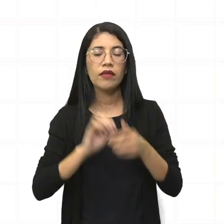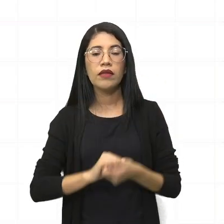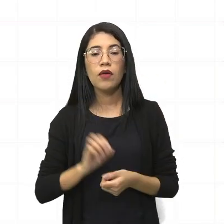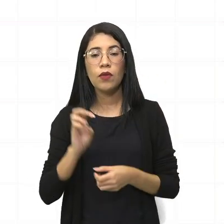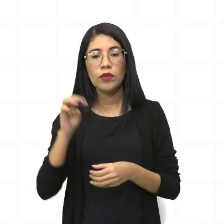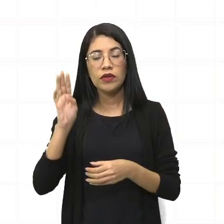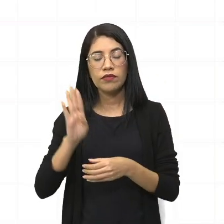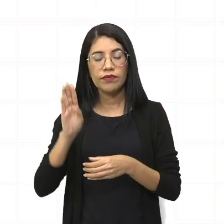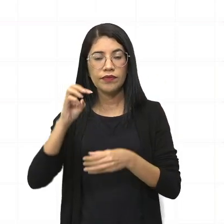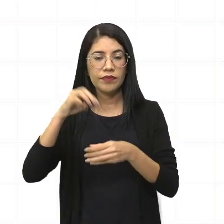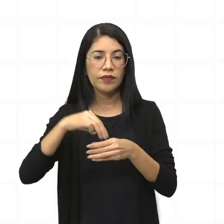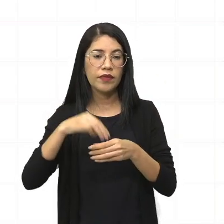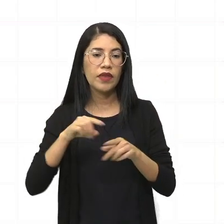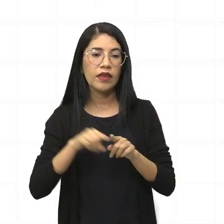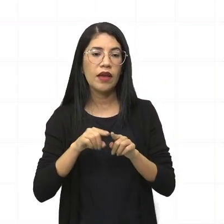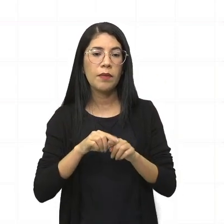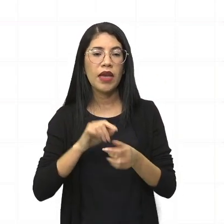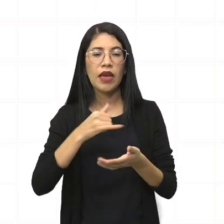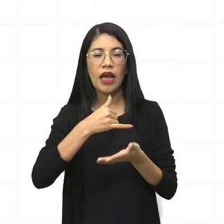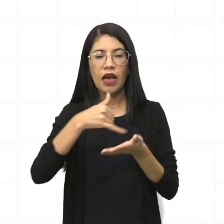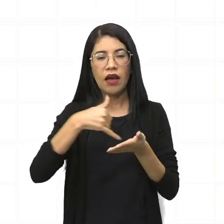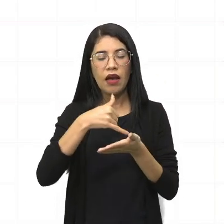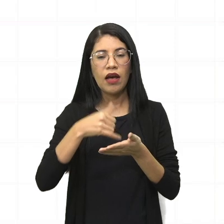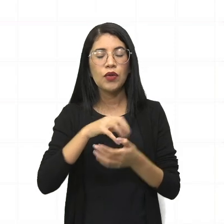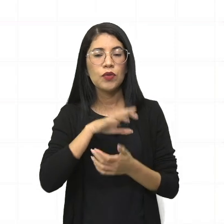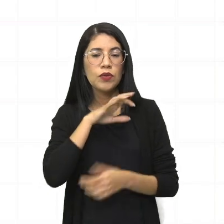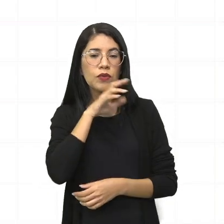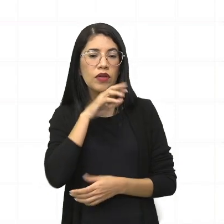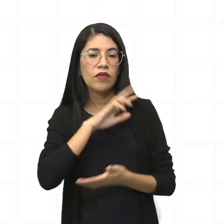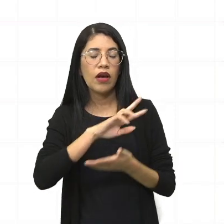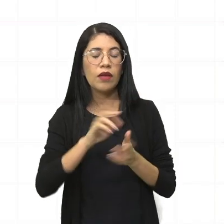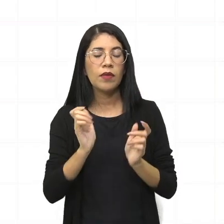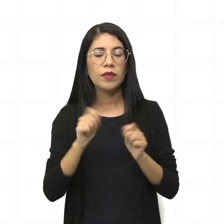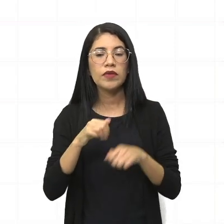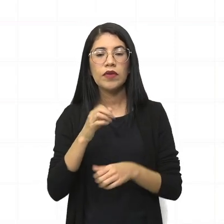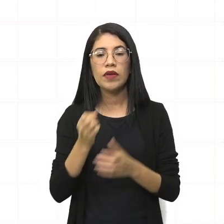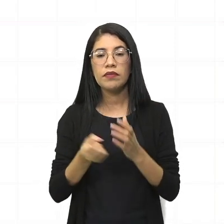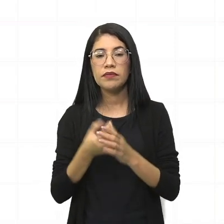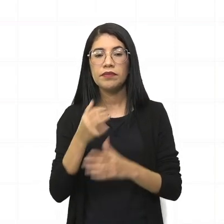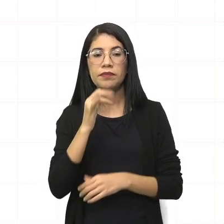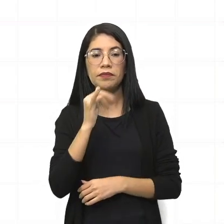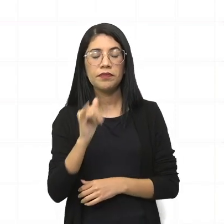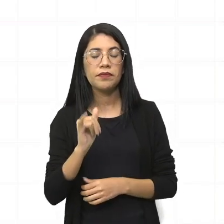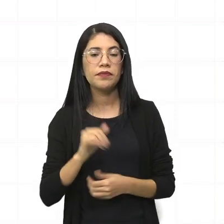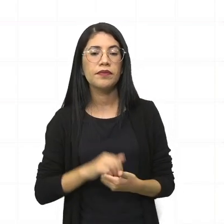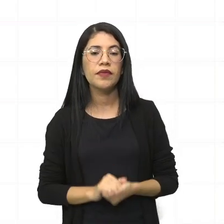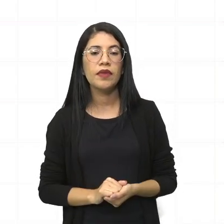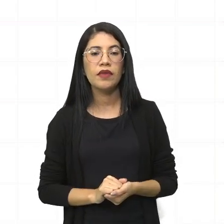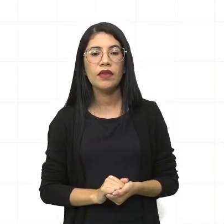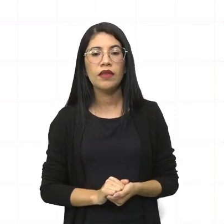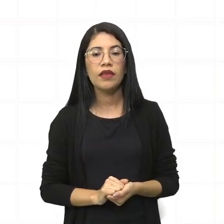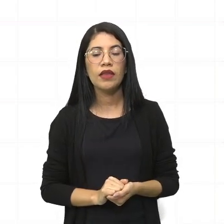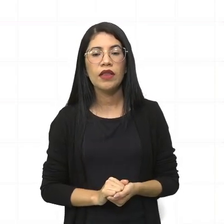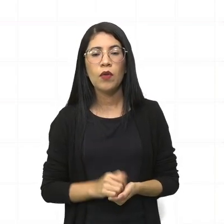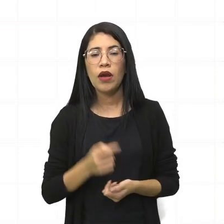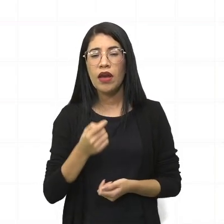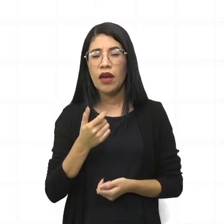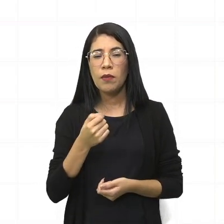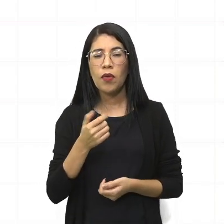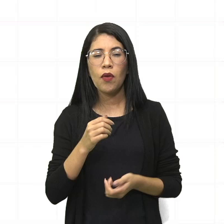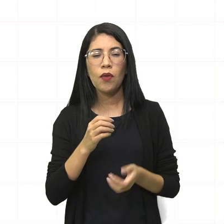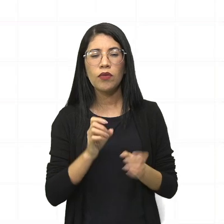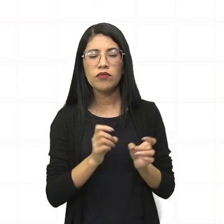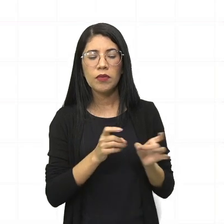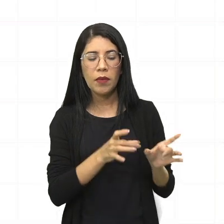biomassa vegetal, a gordura animal, para gerar energia. Então, elas possuem baixos índices de emissão de